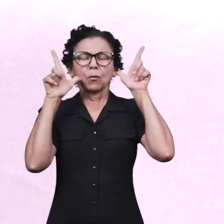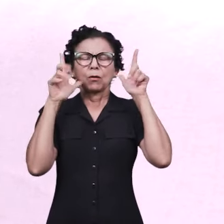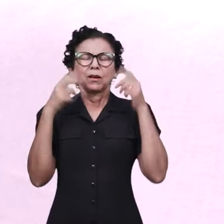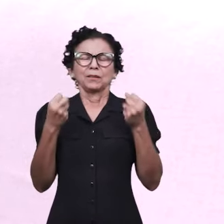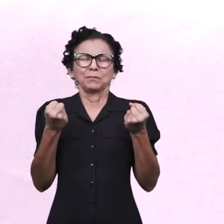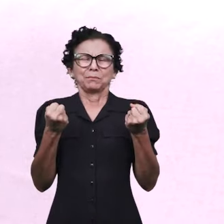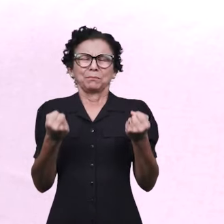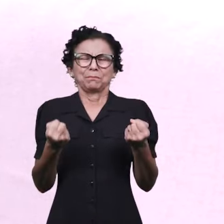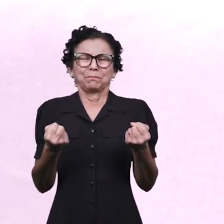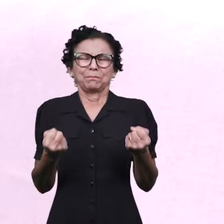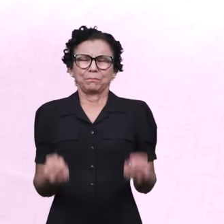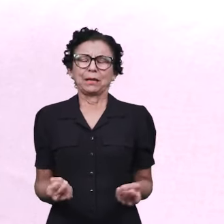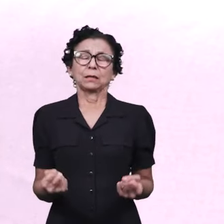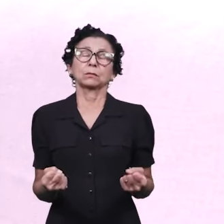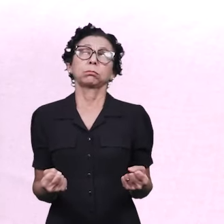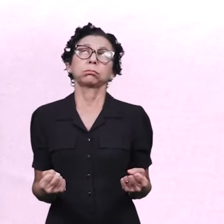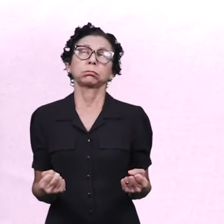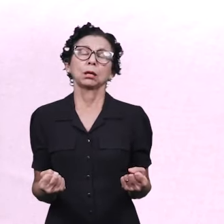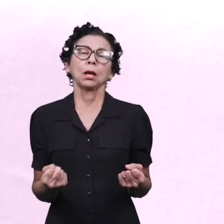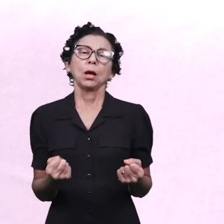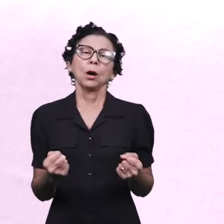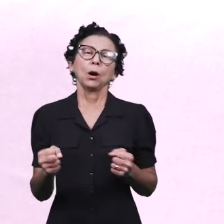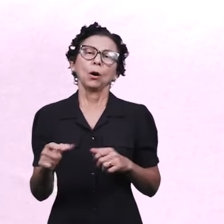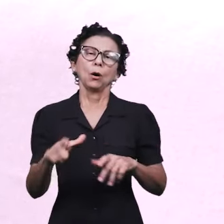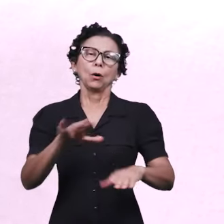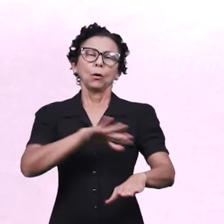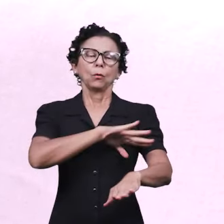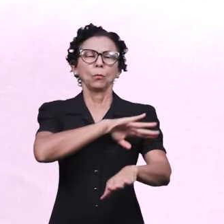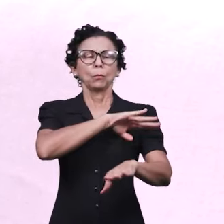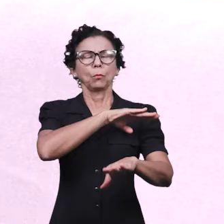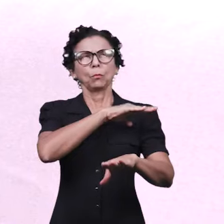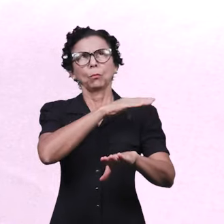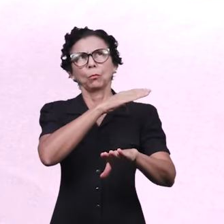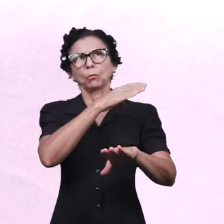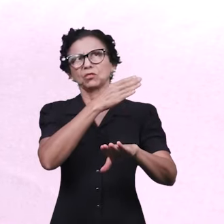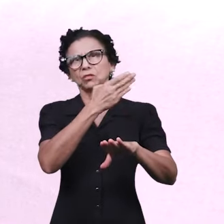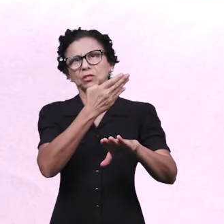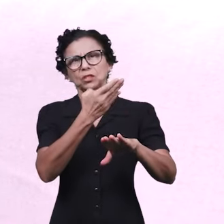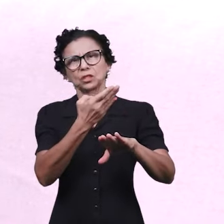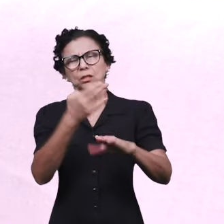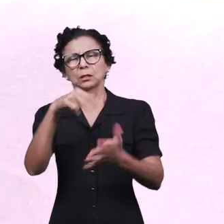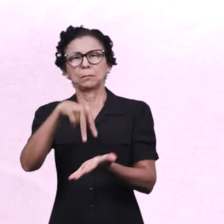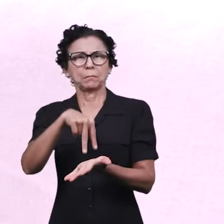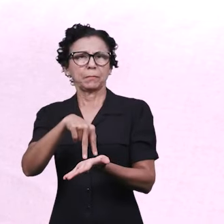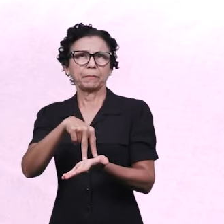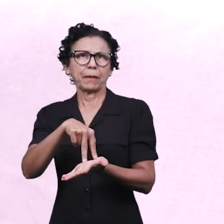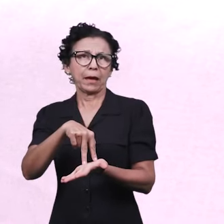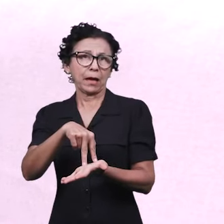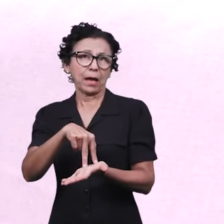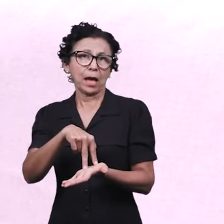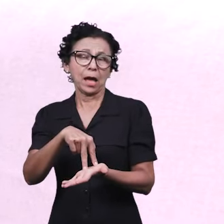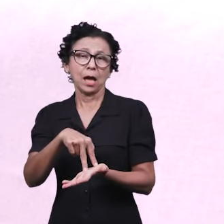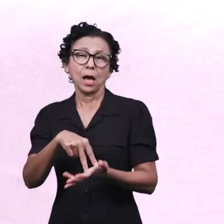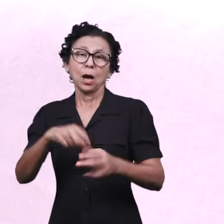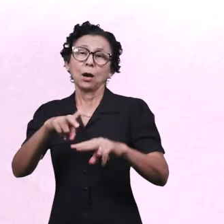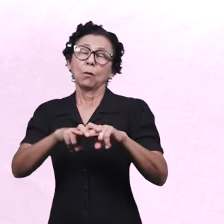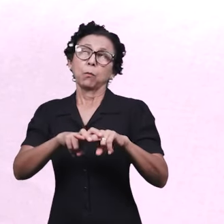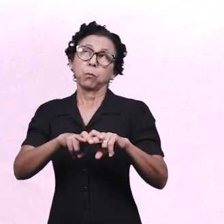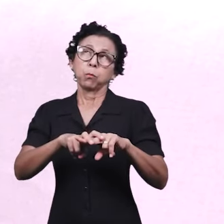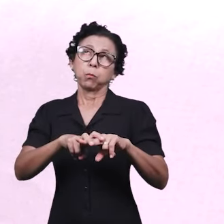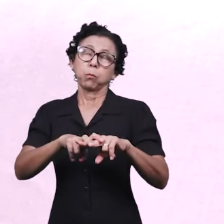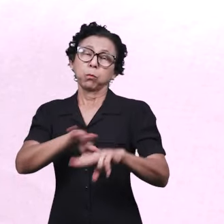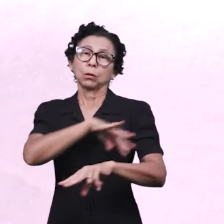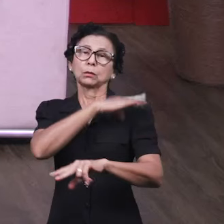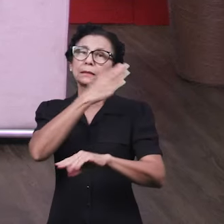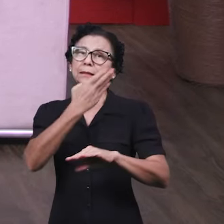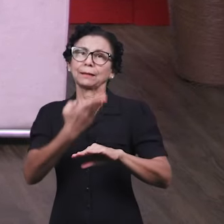peso ou pode chegar no final do dia após ter passado um dia em pé ou no trabal ou muito tempo sentada ou com calçado